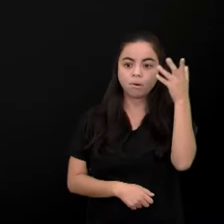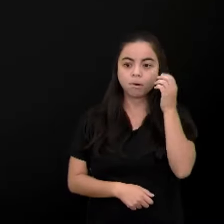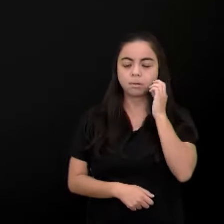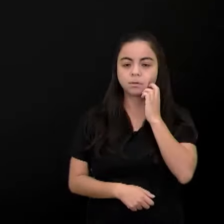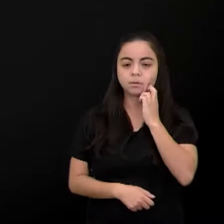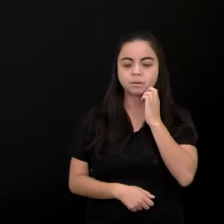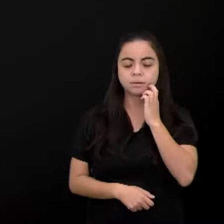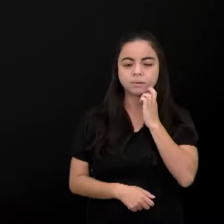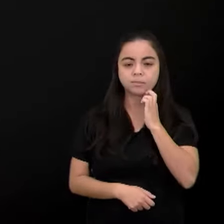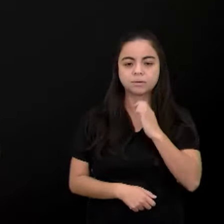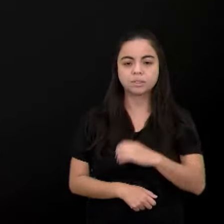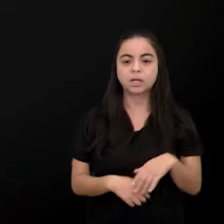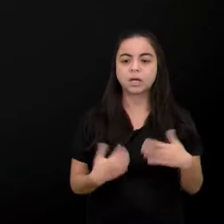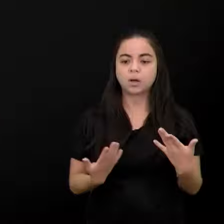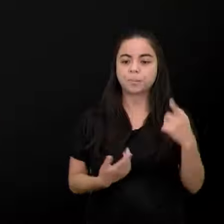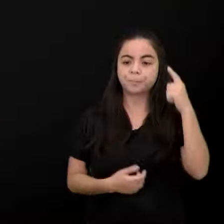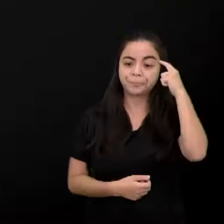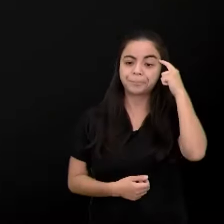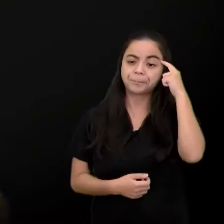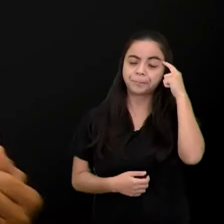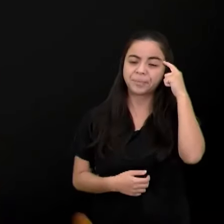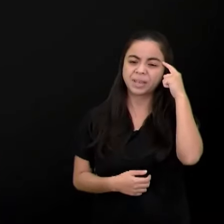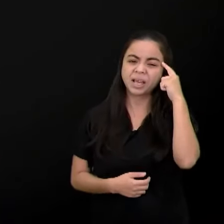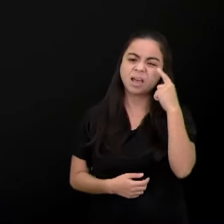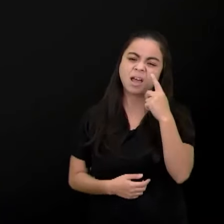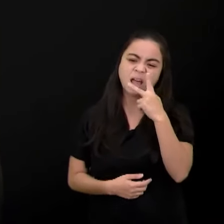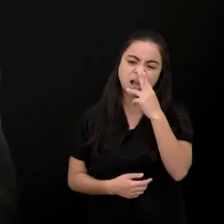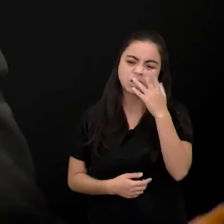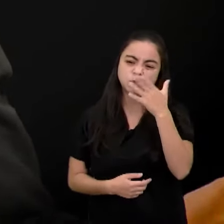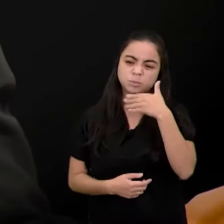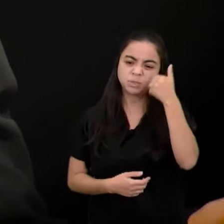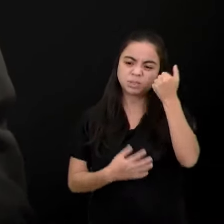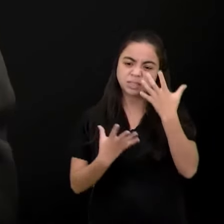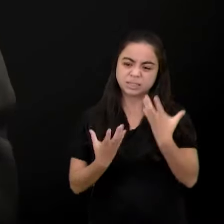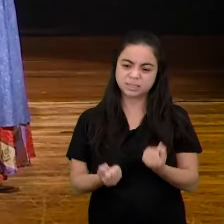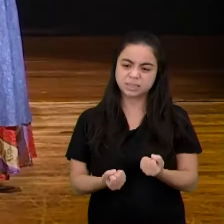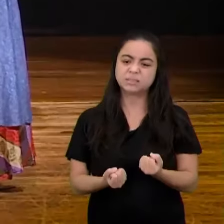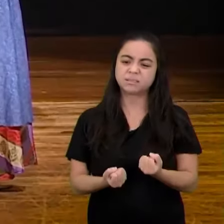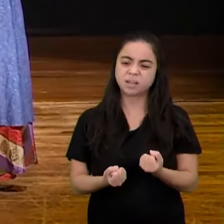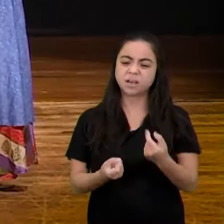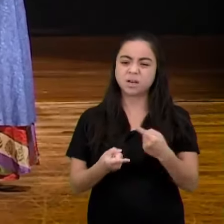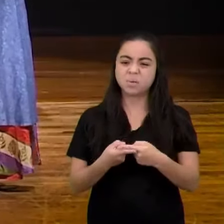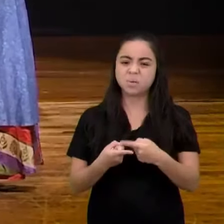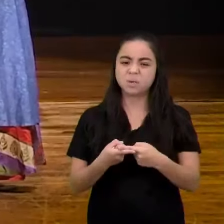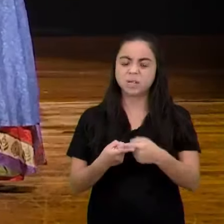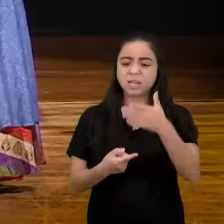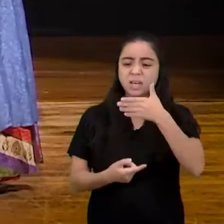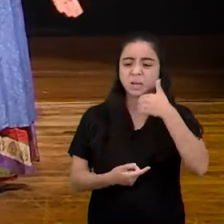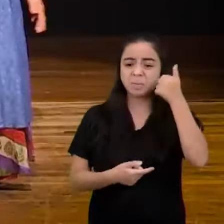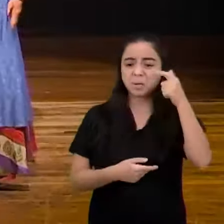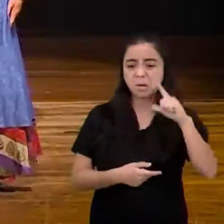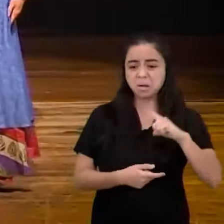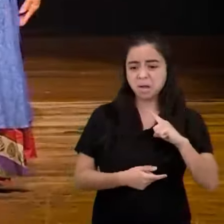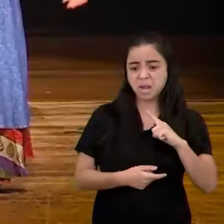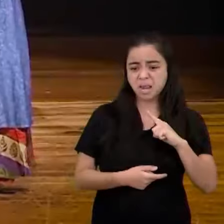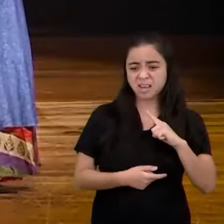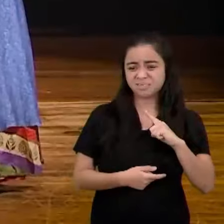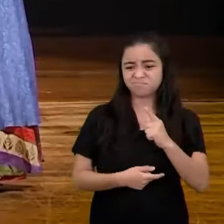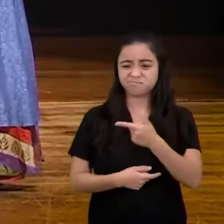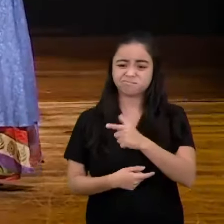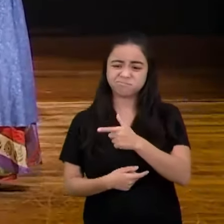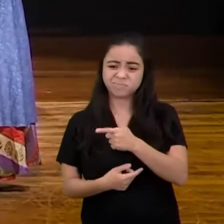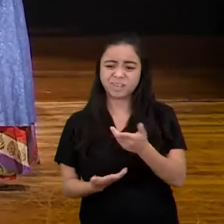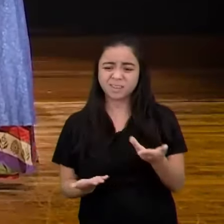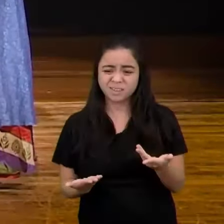ele? Bem, pensando bem, é melhor aceitar, né? Afinal, mais vale um asno que me